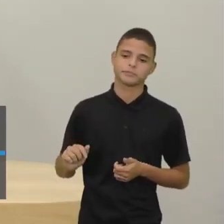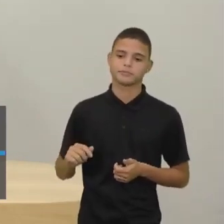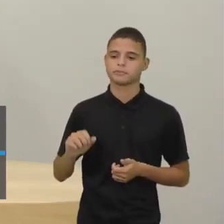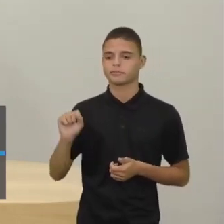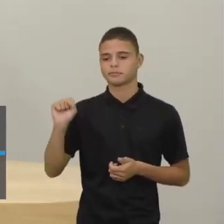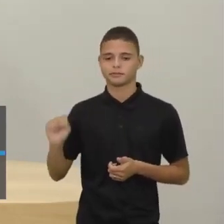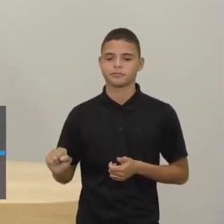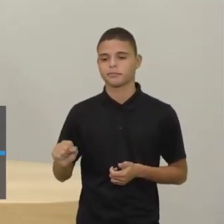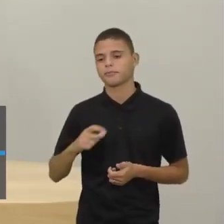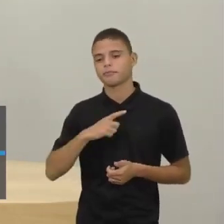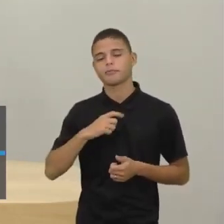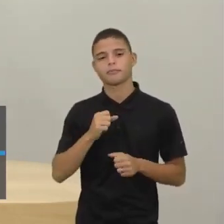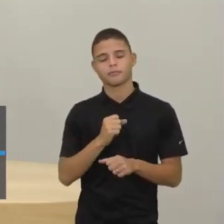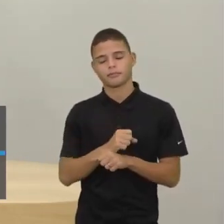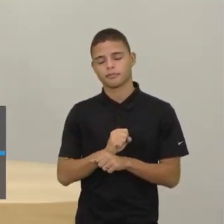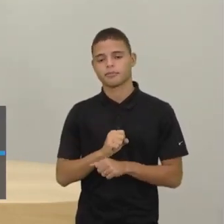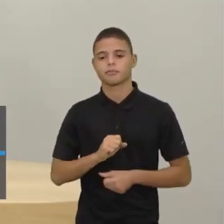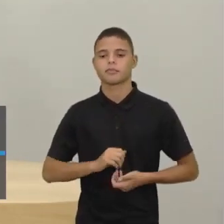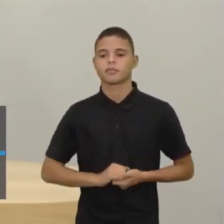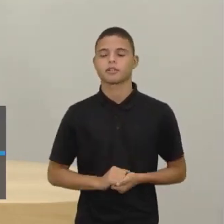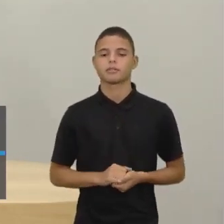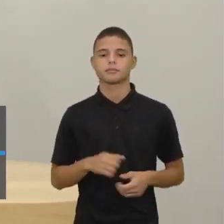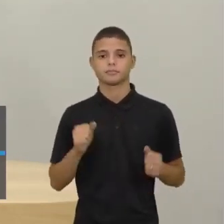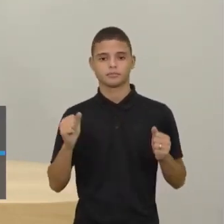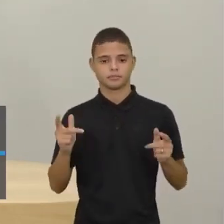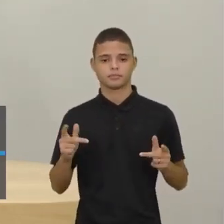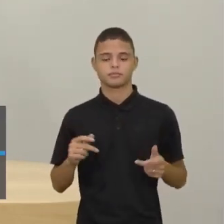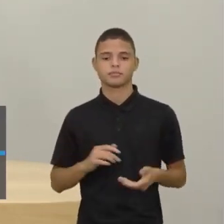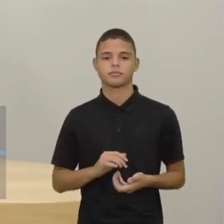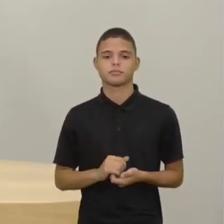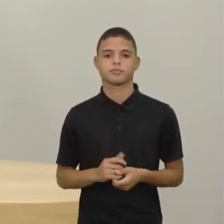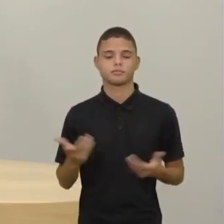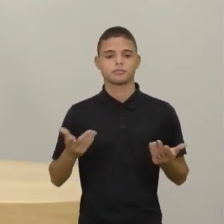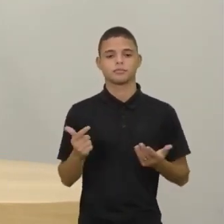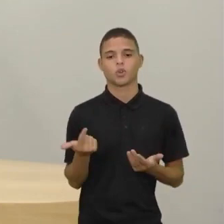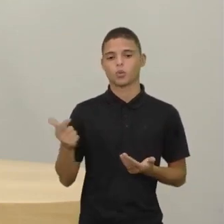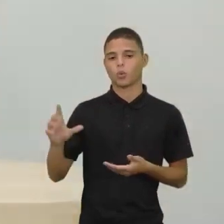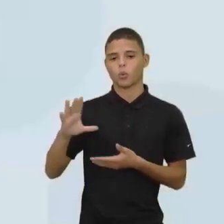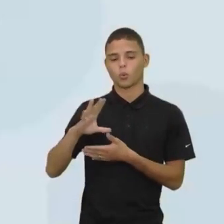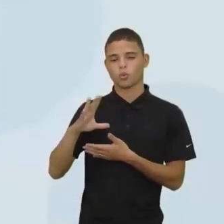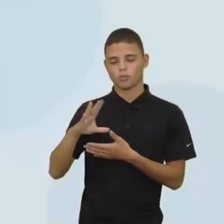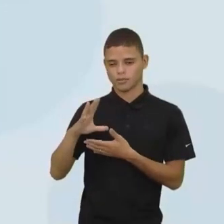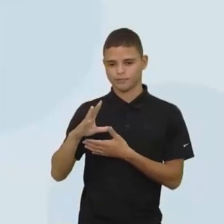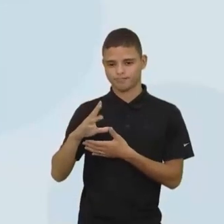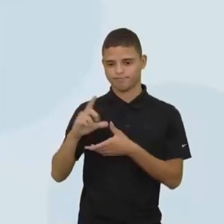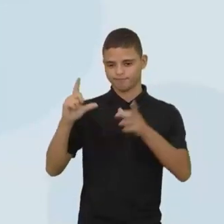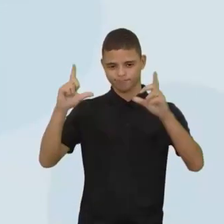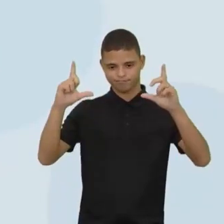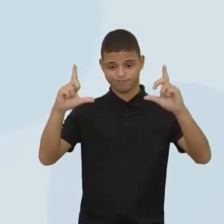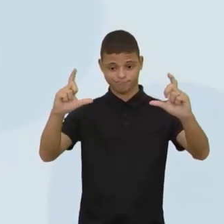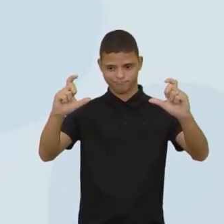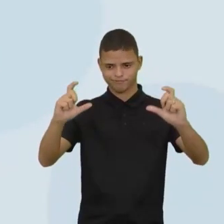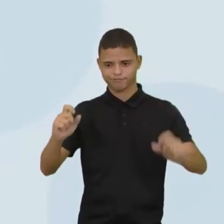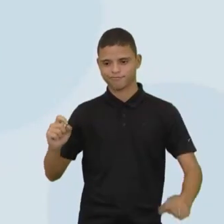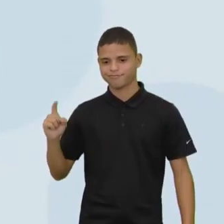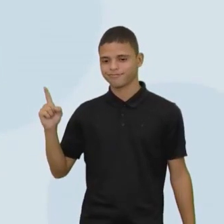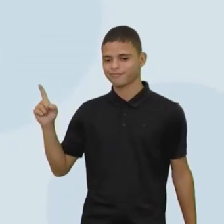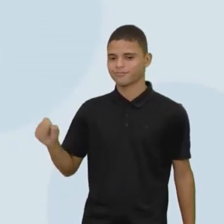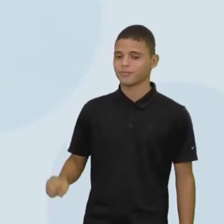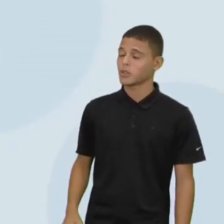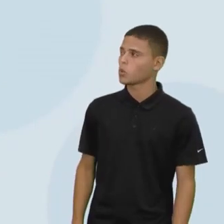extensão longitudinal, tá certo? E aí nós vamos ter aqui no próximo mapa uma paisagem que é a paisagem